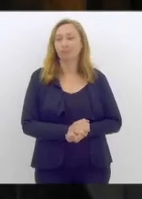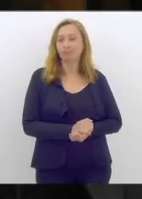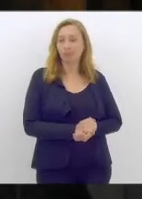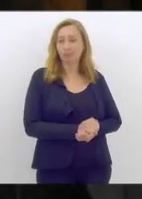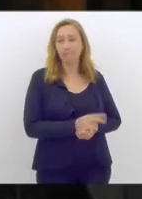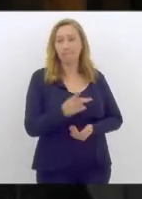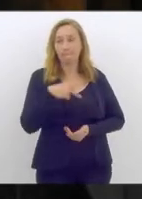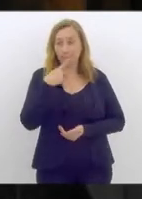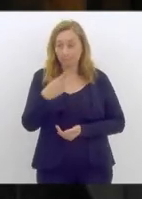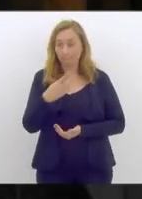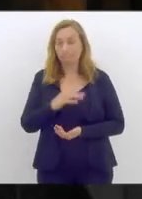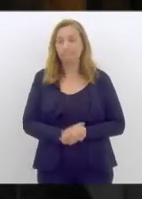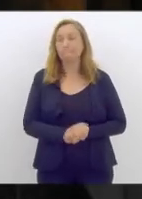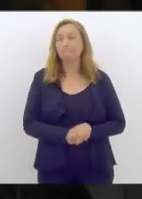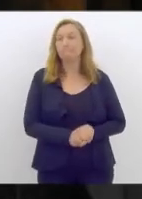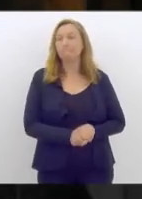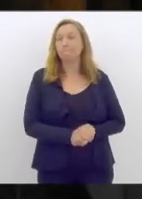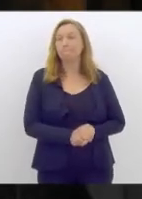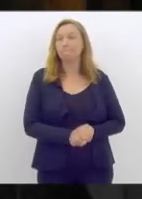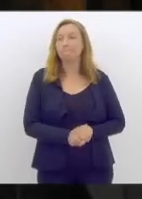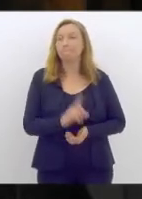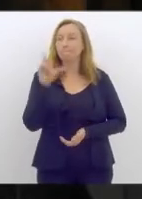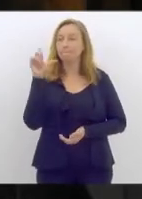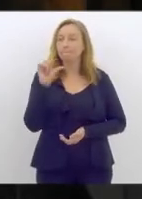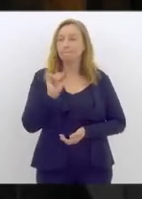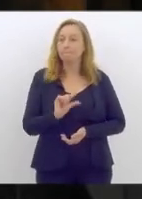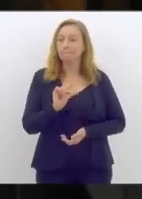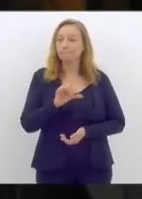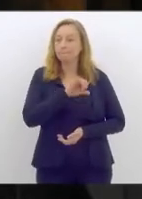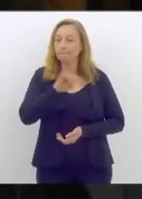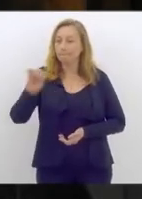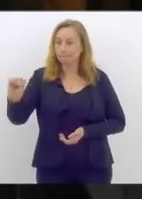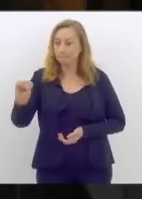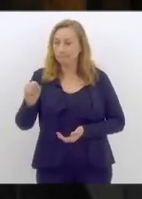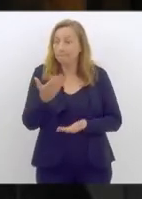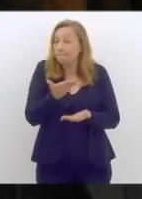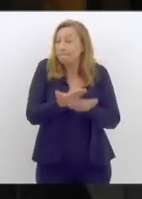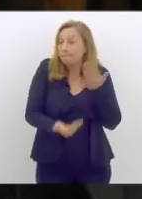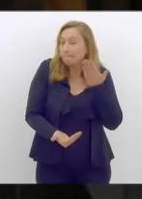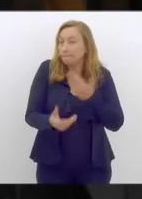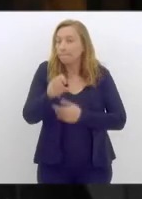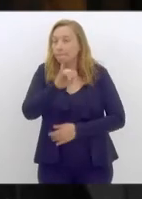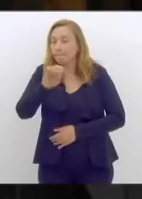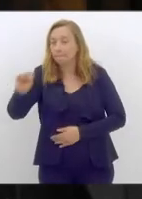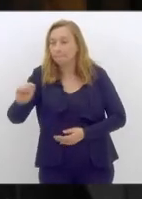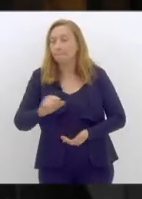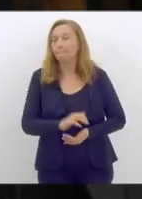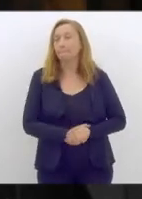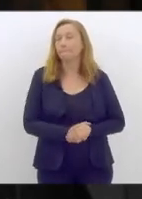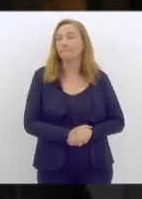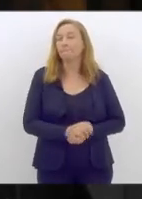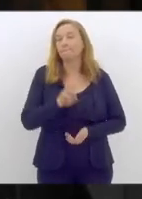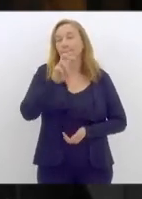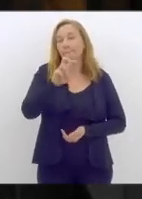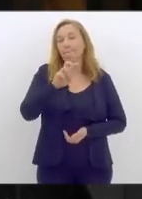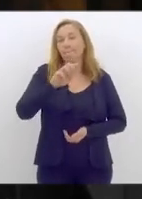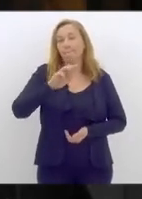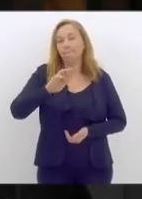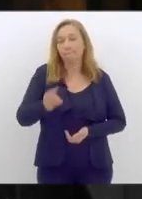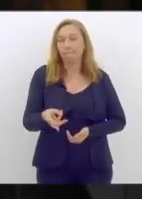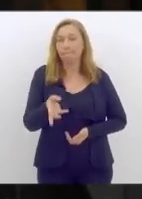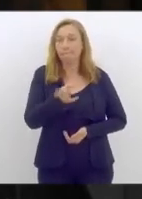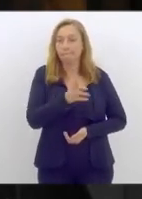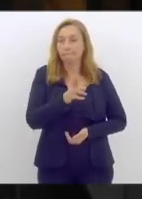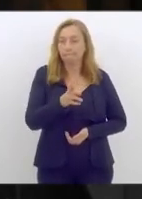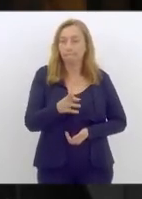esta redução de ICMS está perda de semente de 5 bilhões de reais